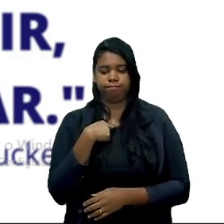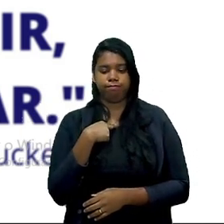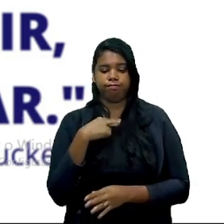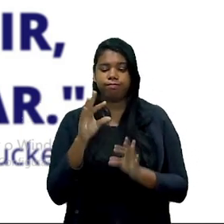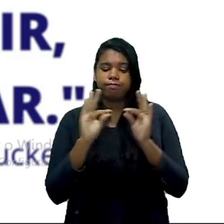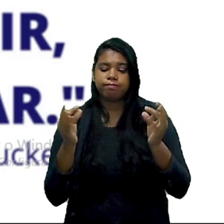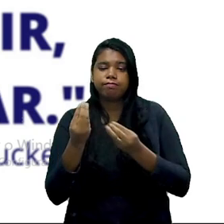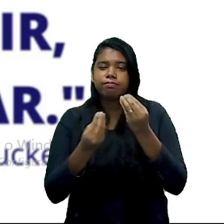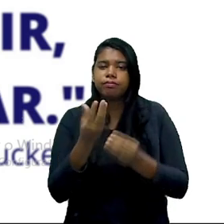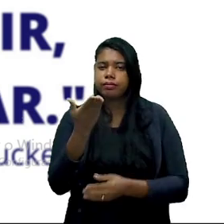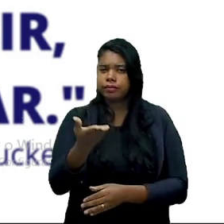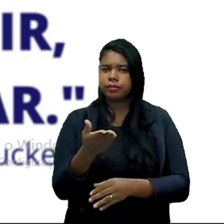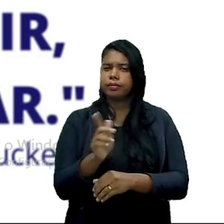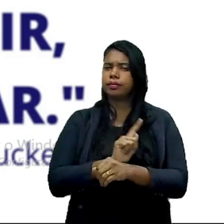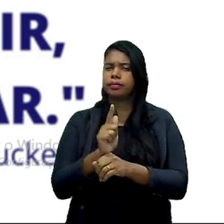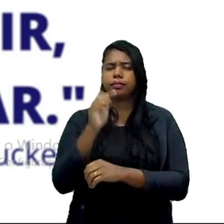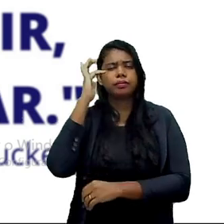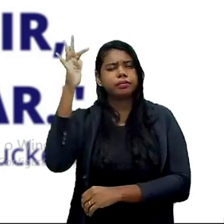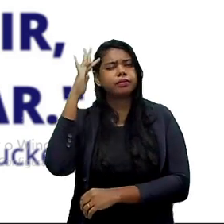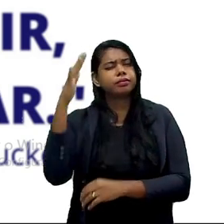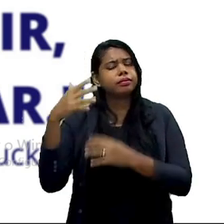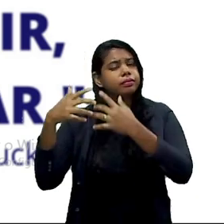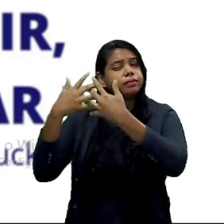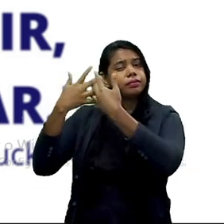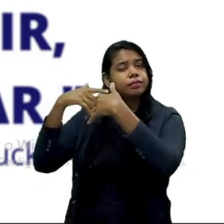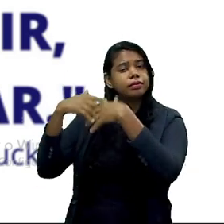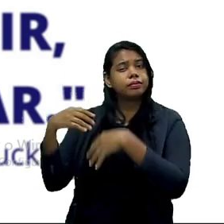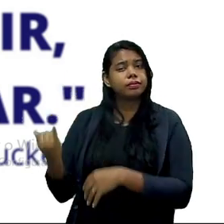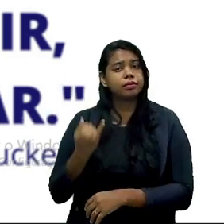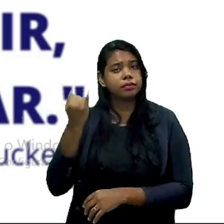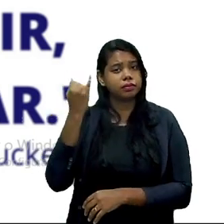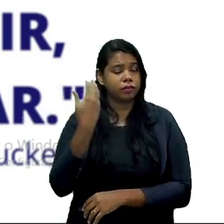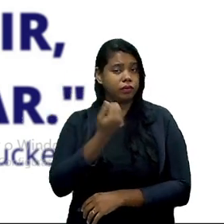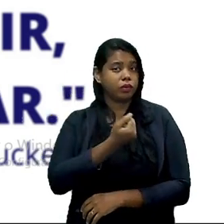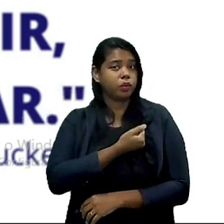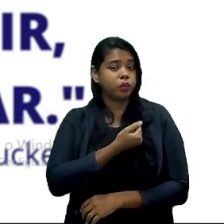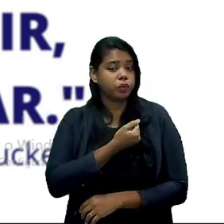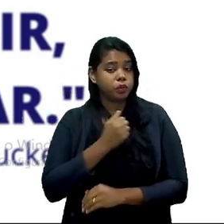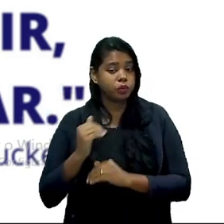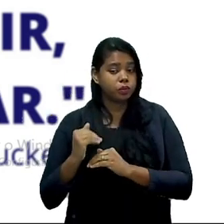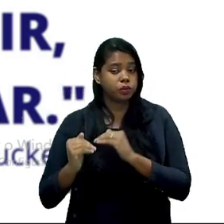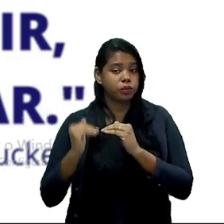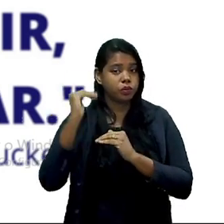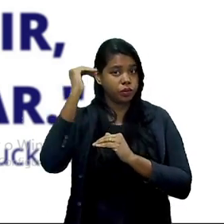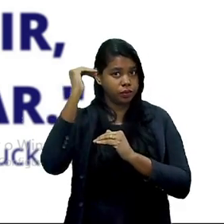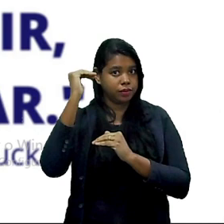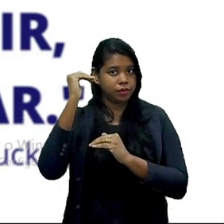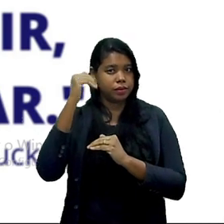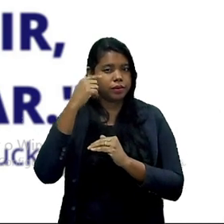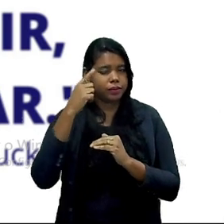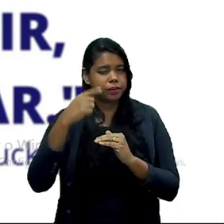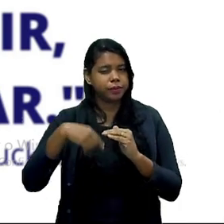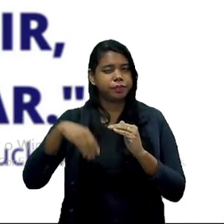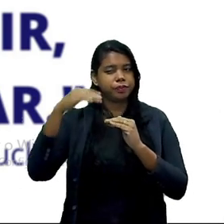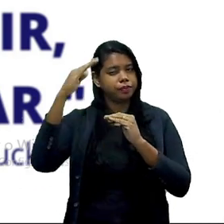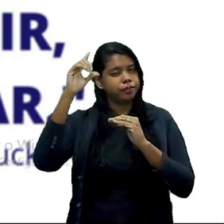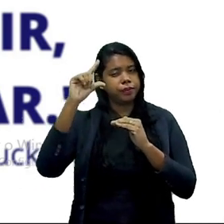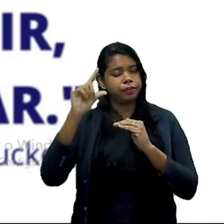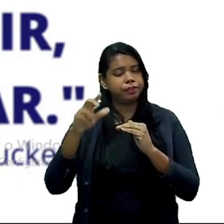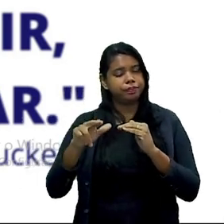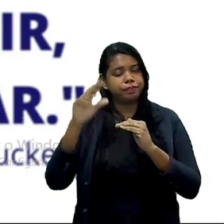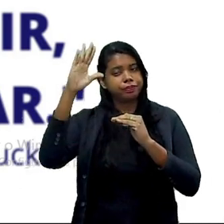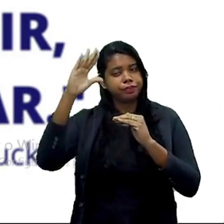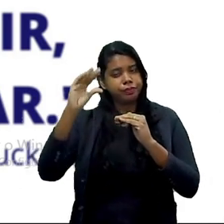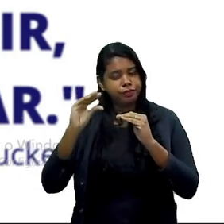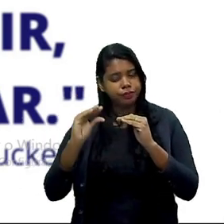Então daí a gente pode refletir a importância dos números, a importância de indicadores para que possa